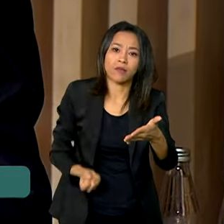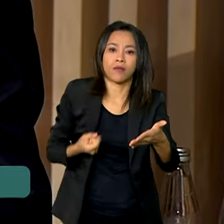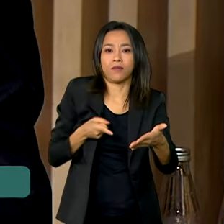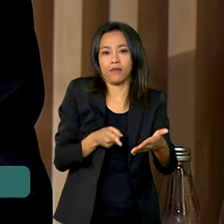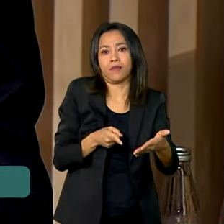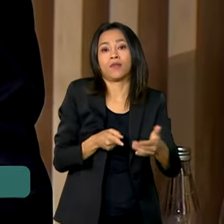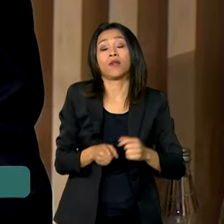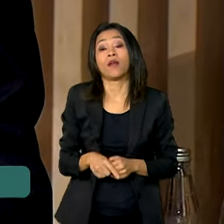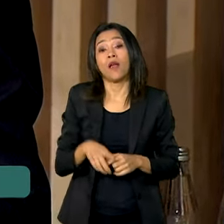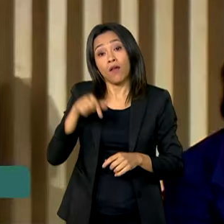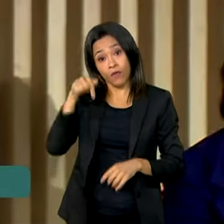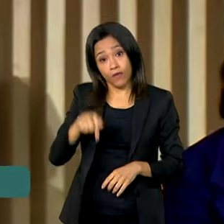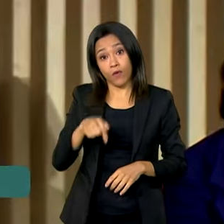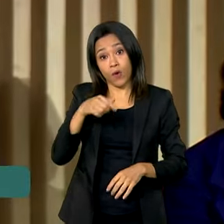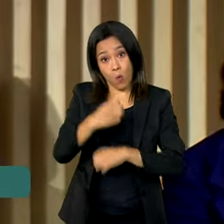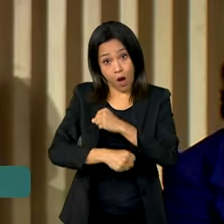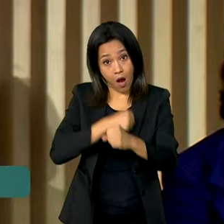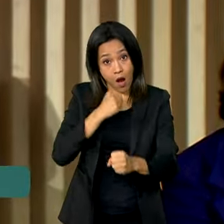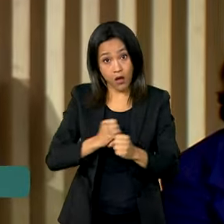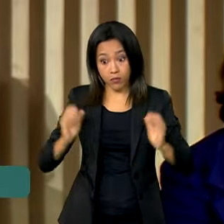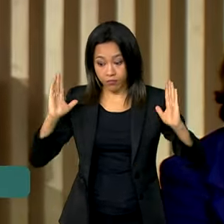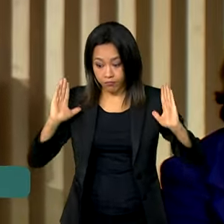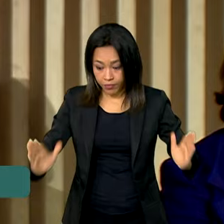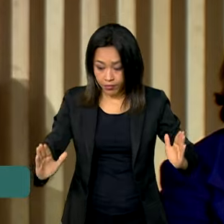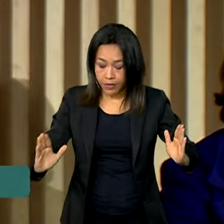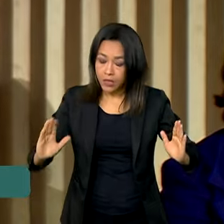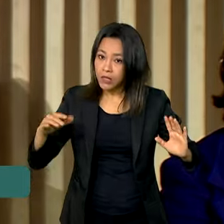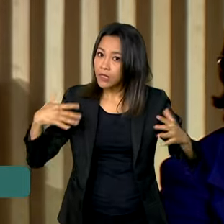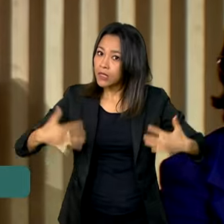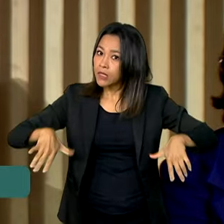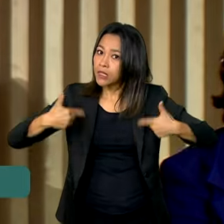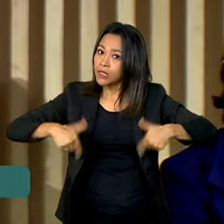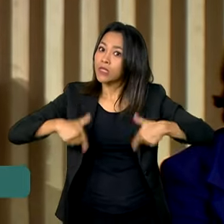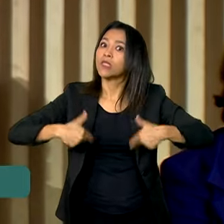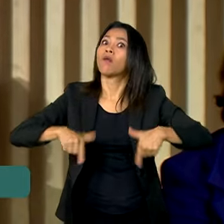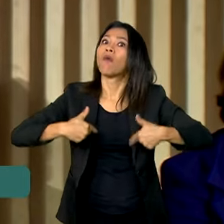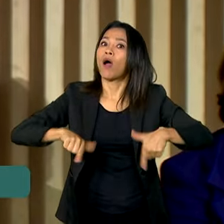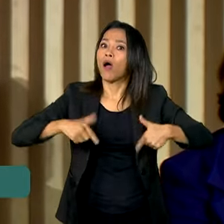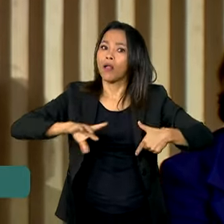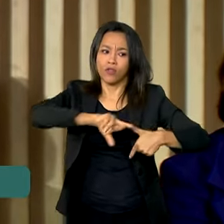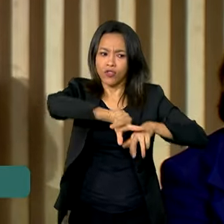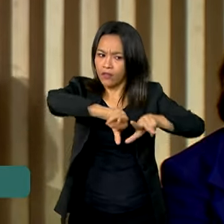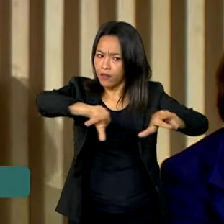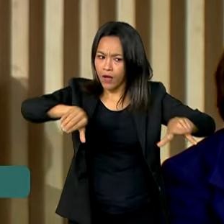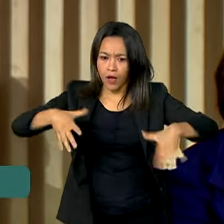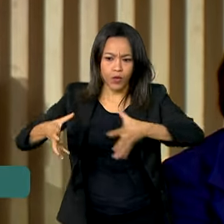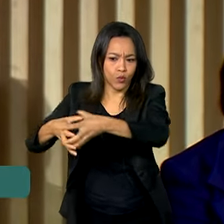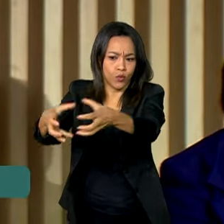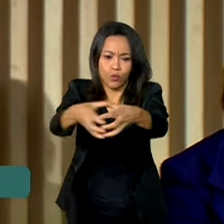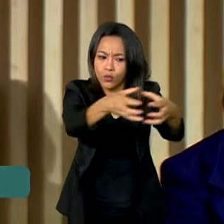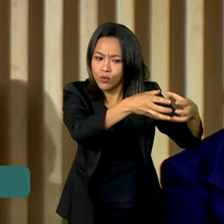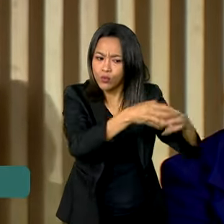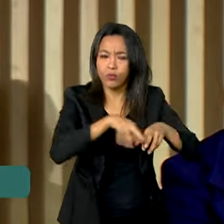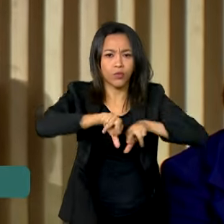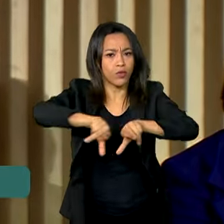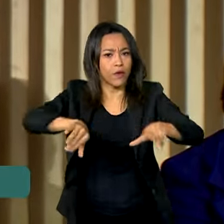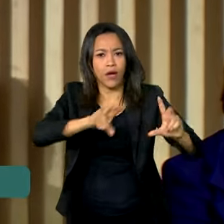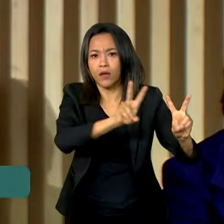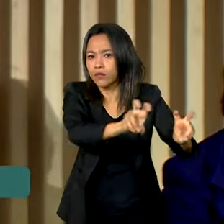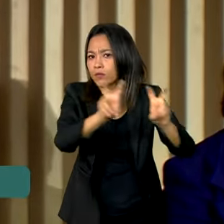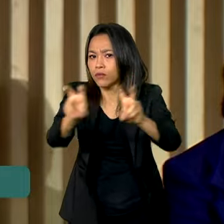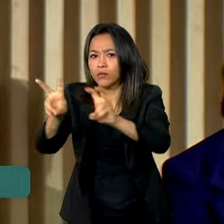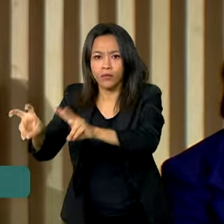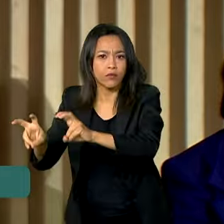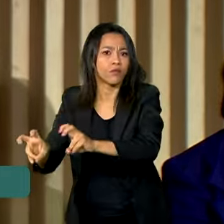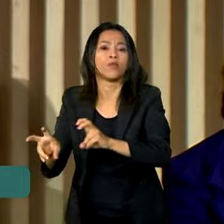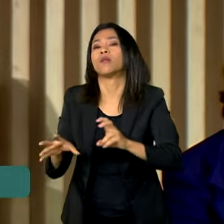ano de muito trabalho, de todos os grupos, né, de todas as trilhas, da Força-Tarefa da Aliança